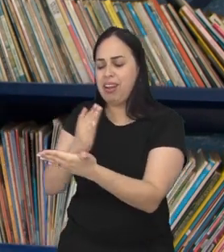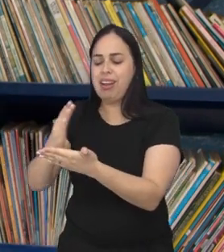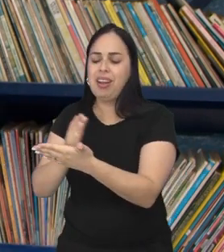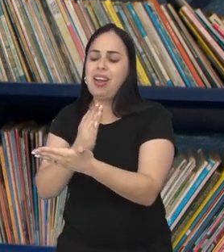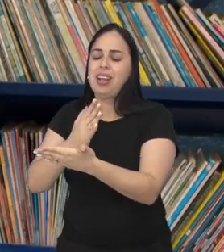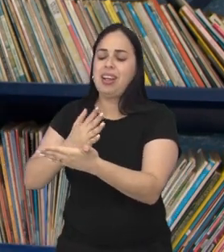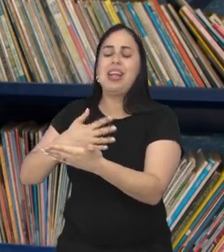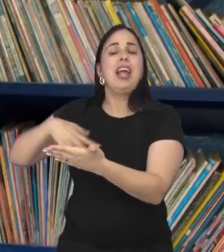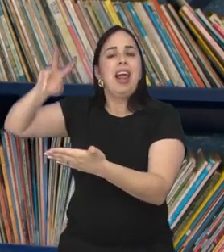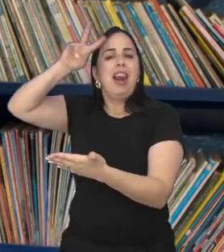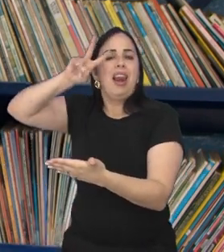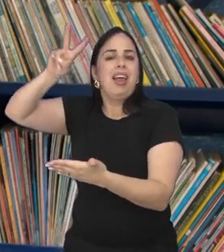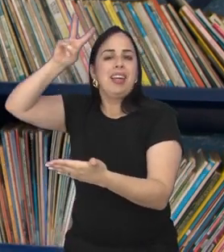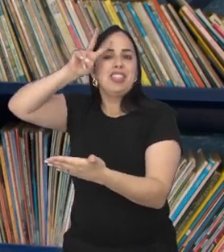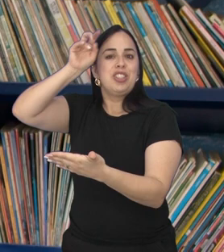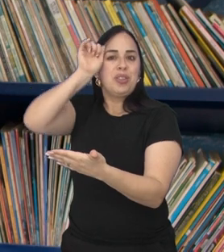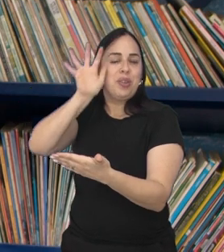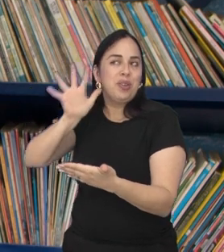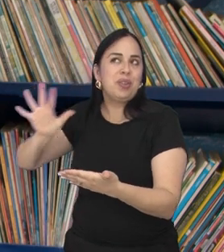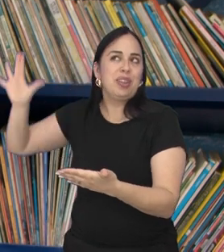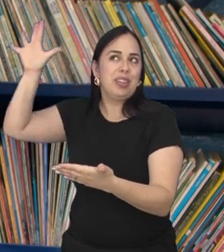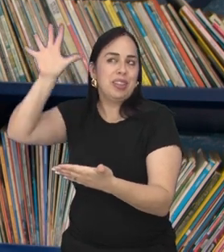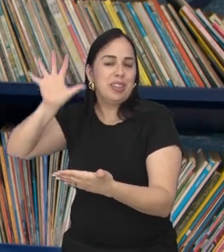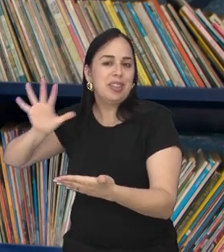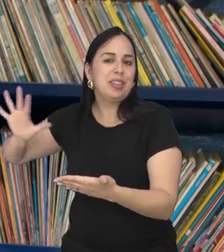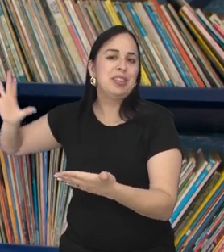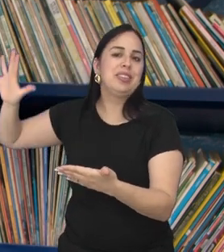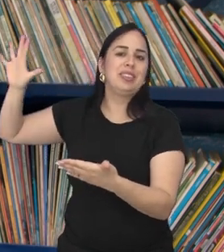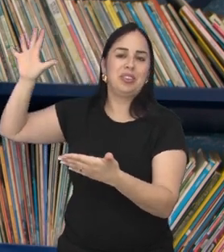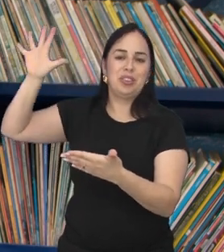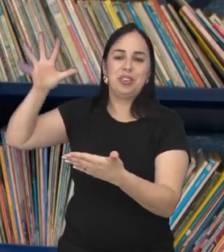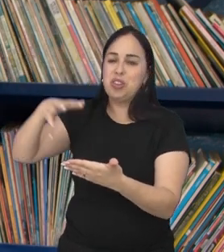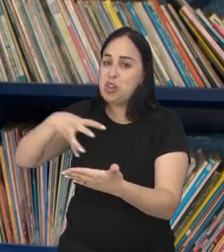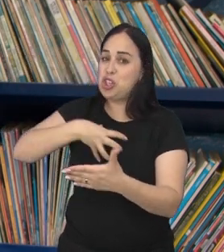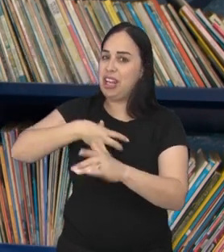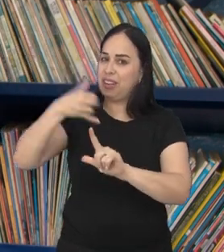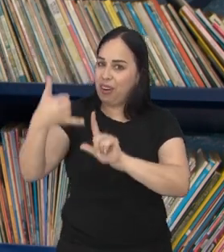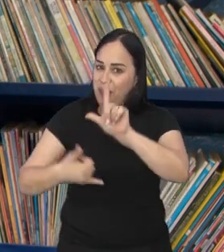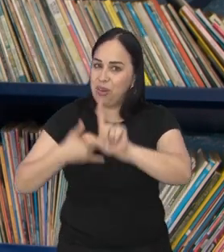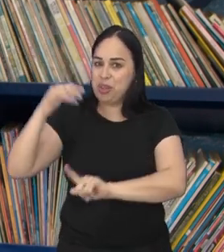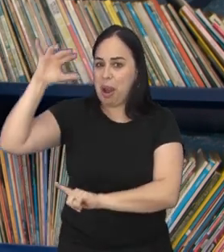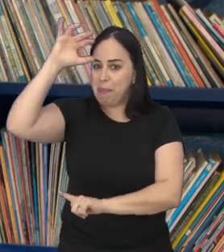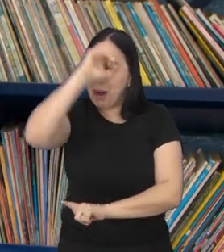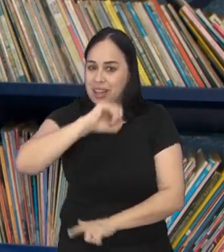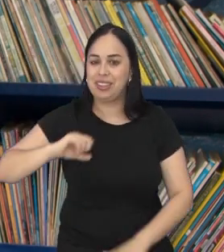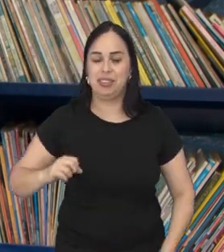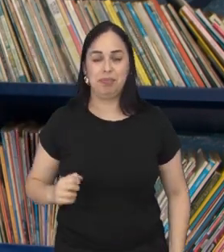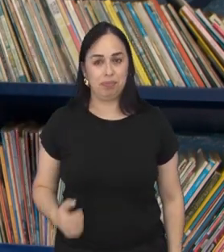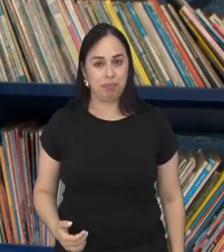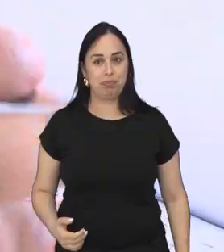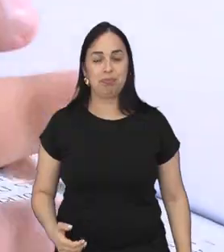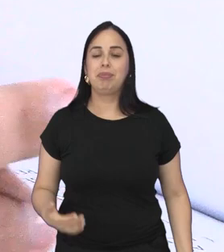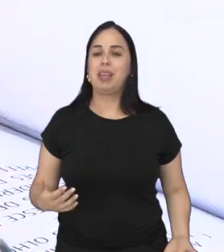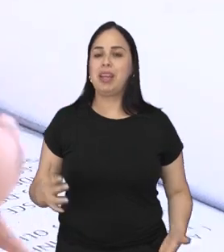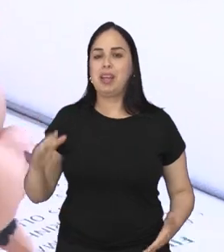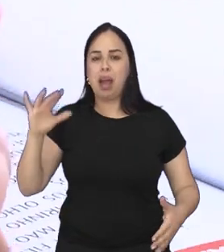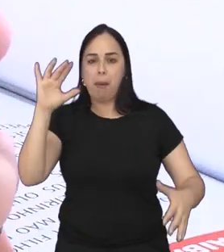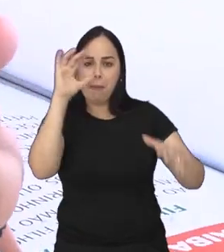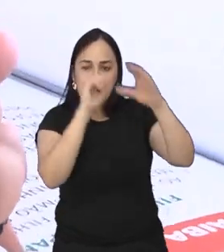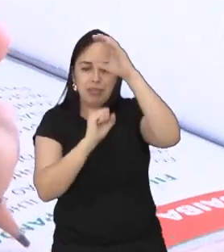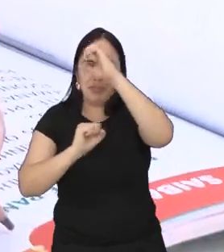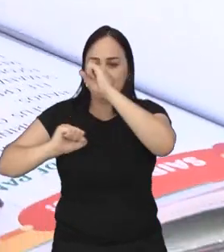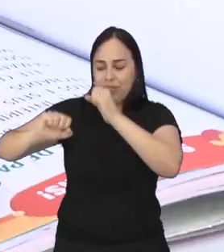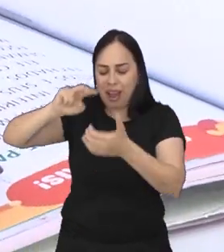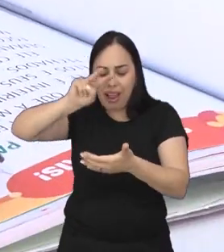as crianças se envolvem nas histórias e principalmente desenvolvem de forma lúdica o processo de aprendizagem e nesse